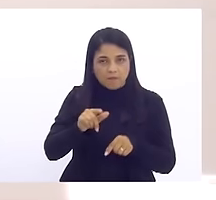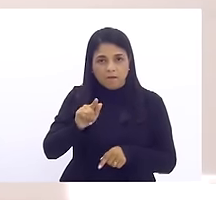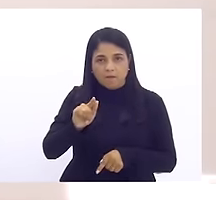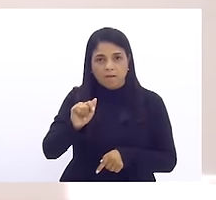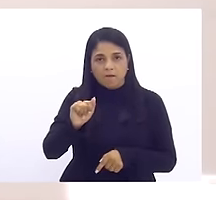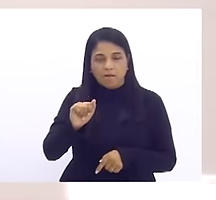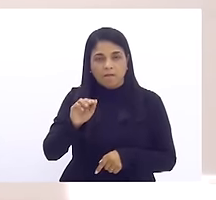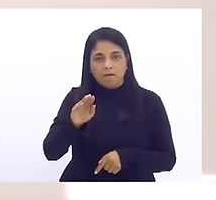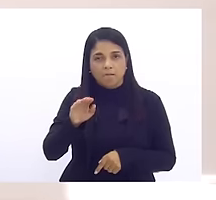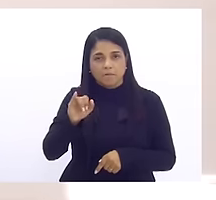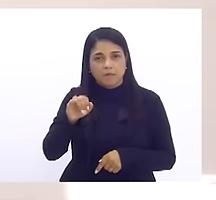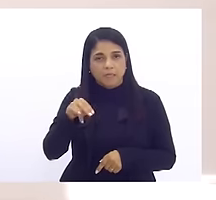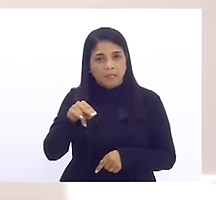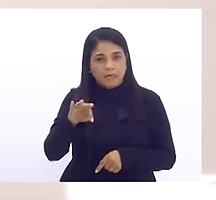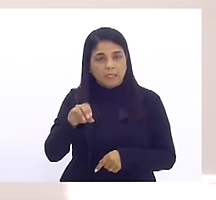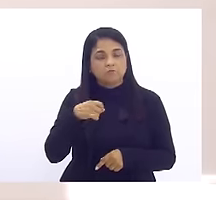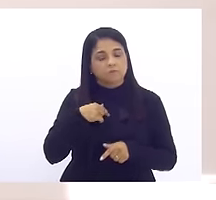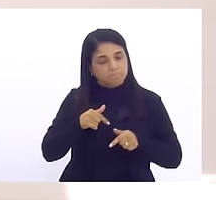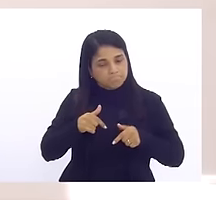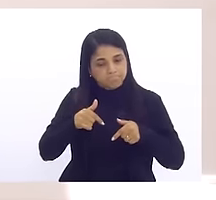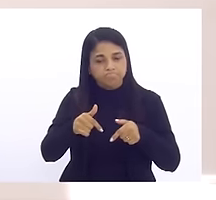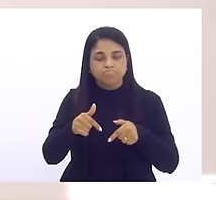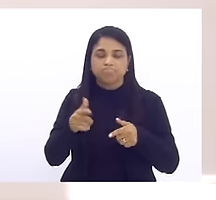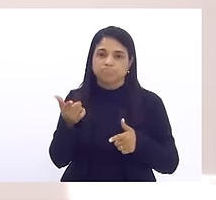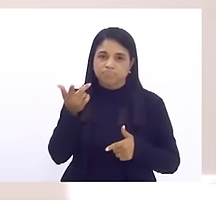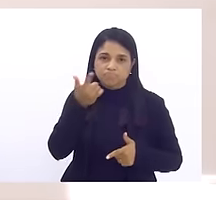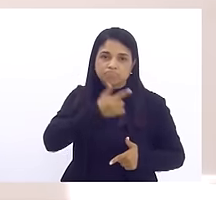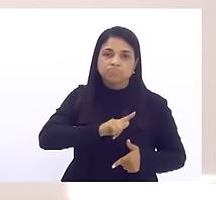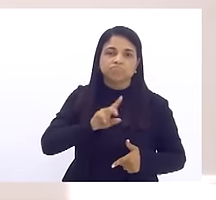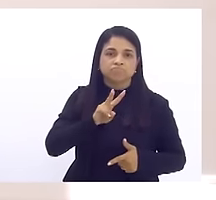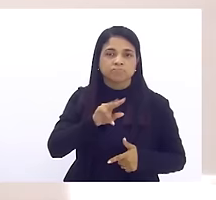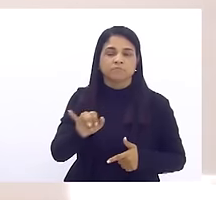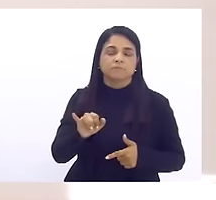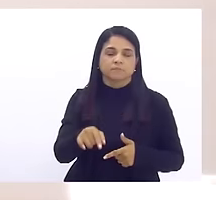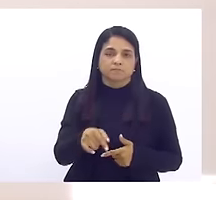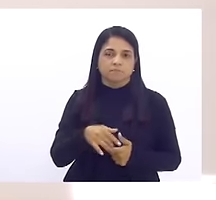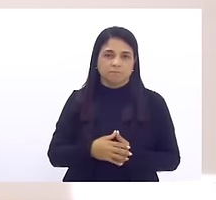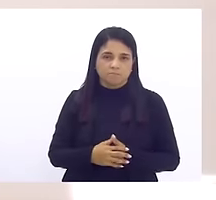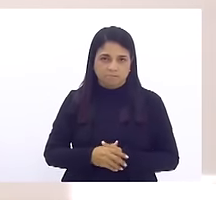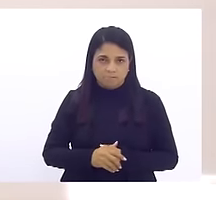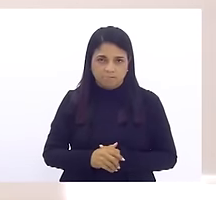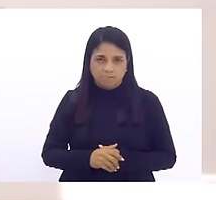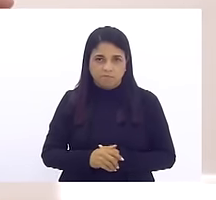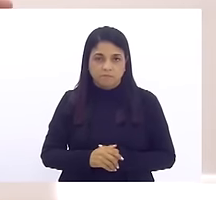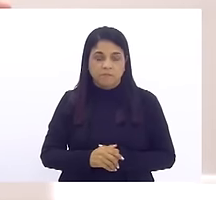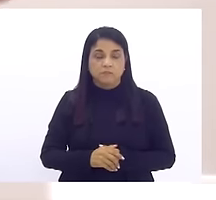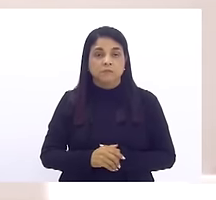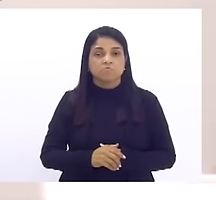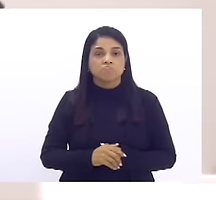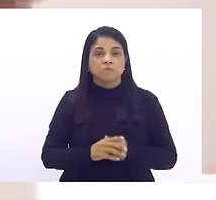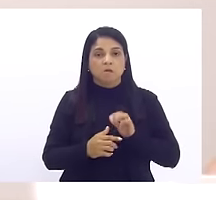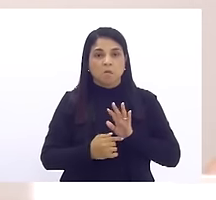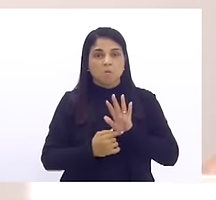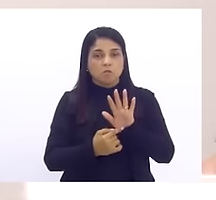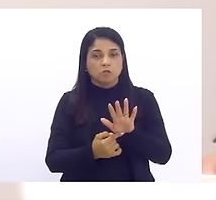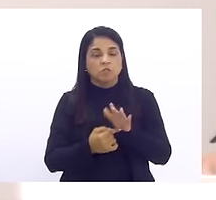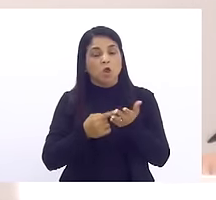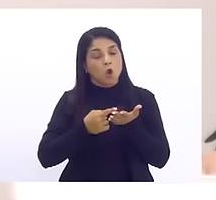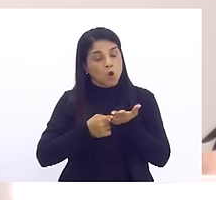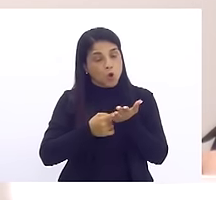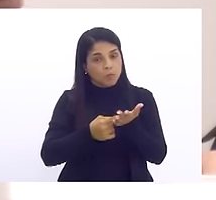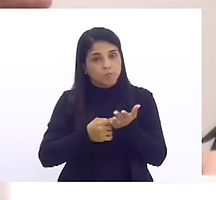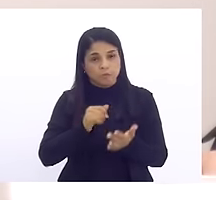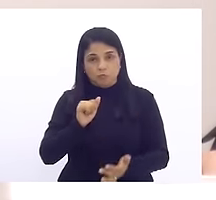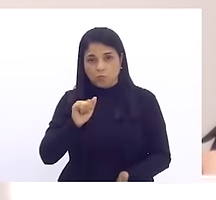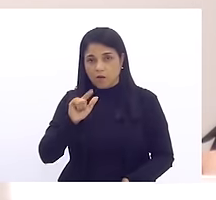é o Abel disse que medidas cabíveis vão ser tomadas quero destacar aqui que as operações E aí eu quero um compromisso do